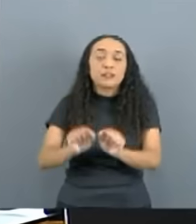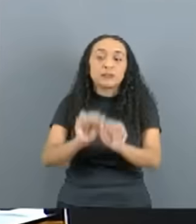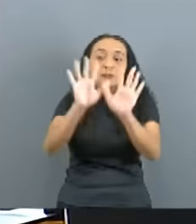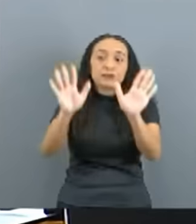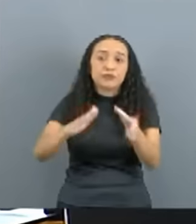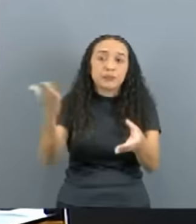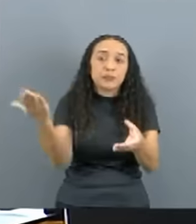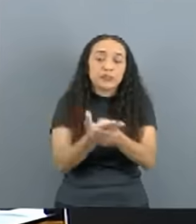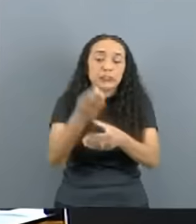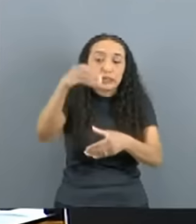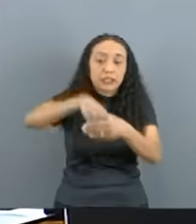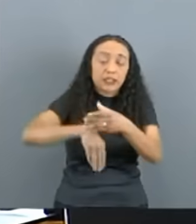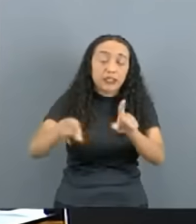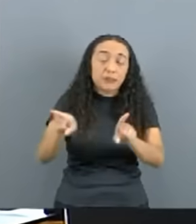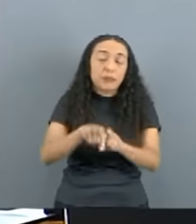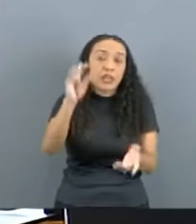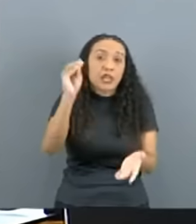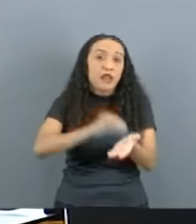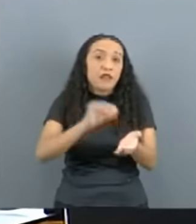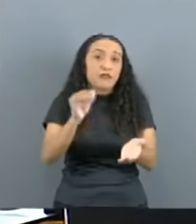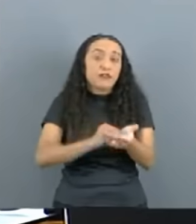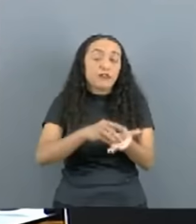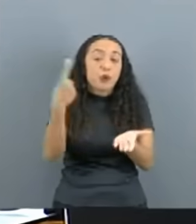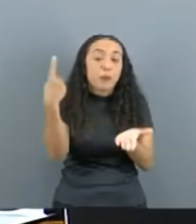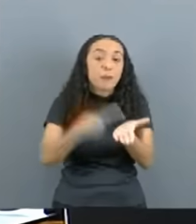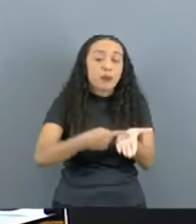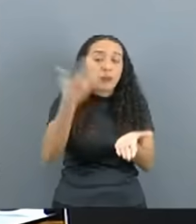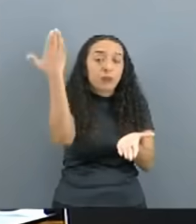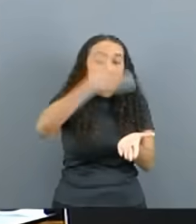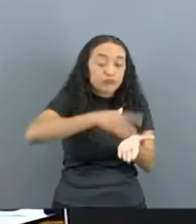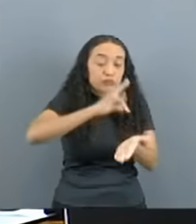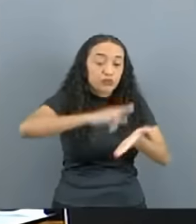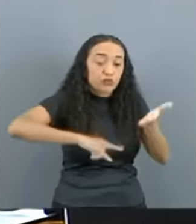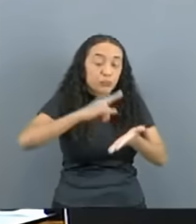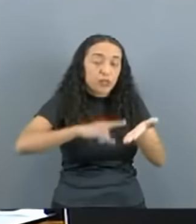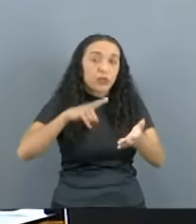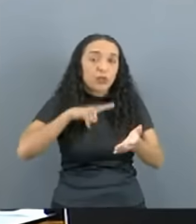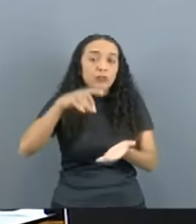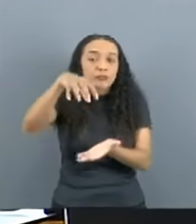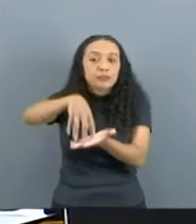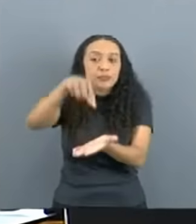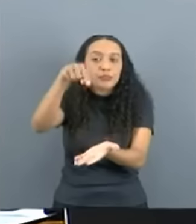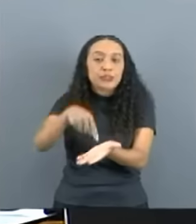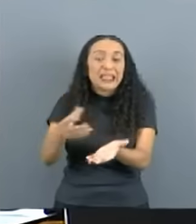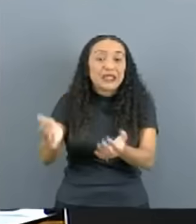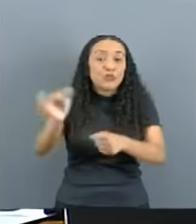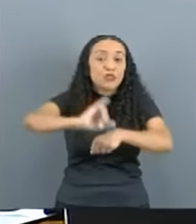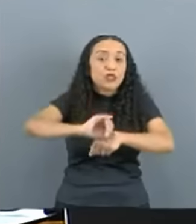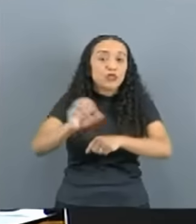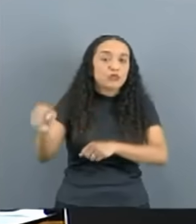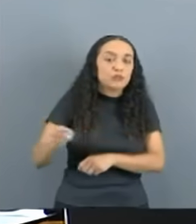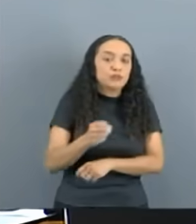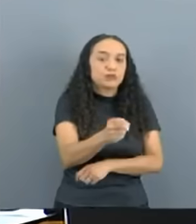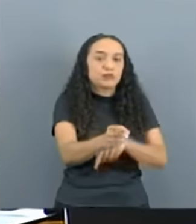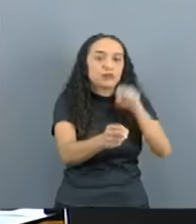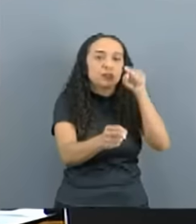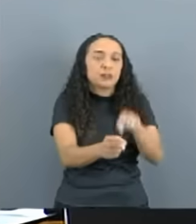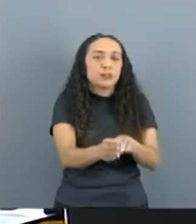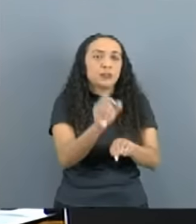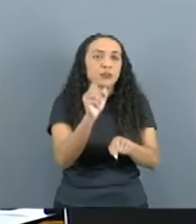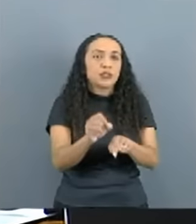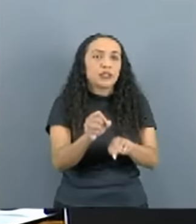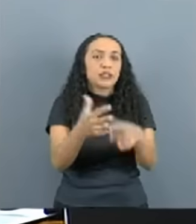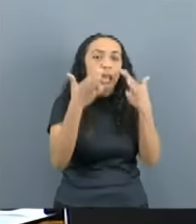processos internos e a ausência de comprovações documentais colocam a entidade no centro